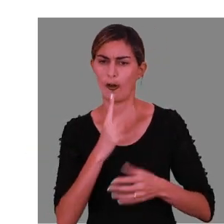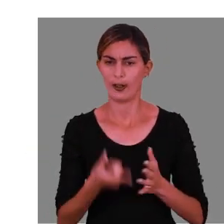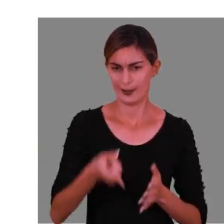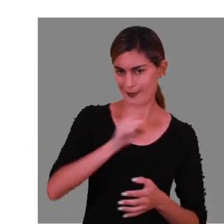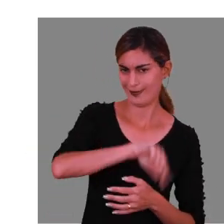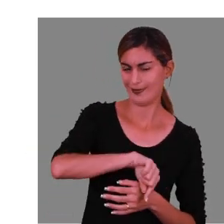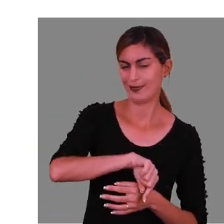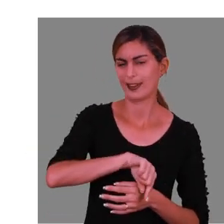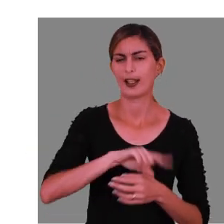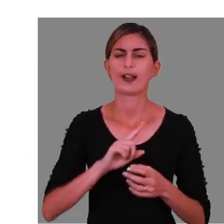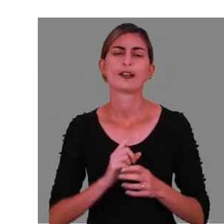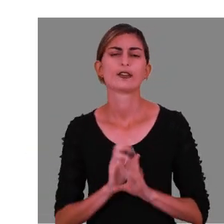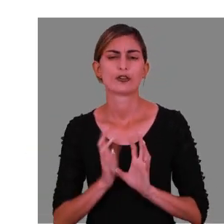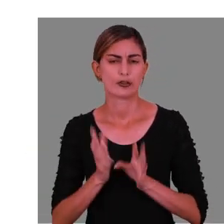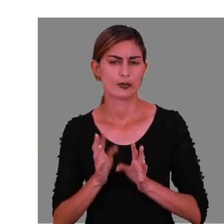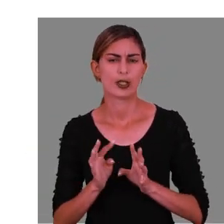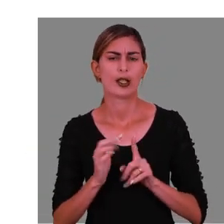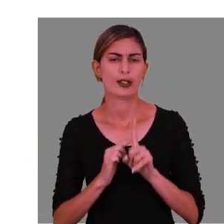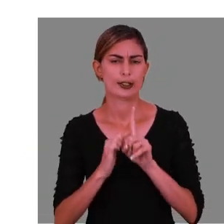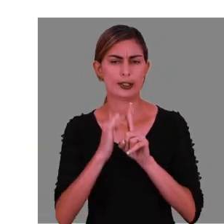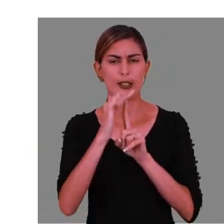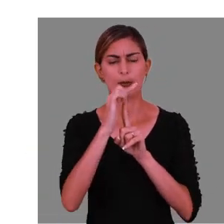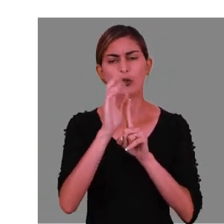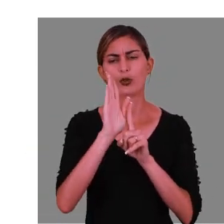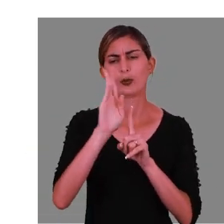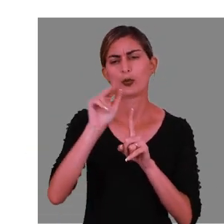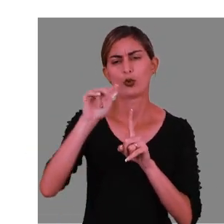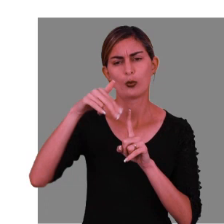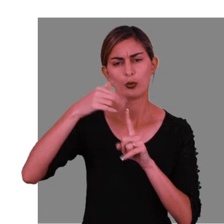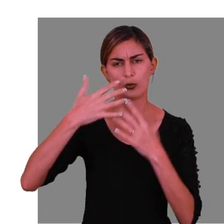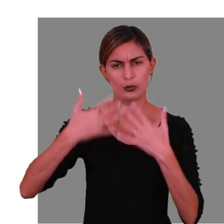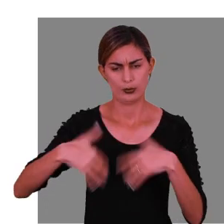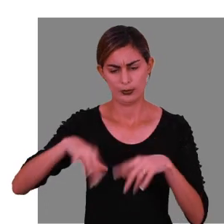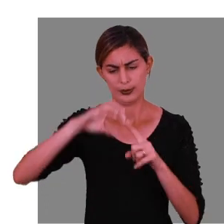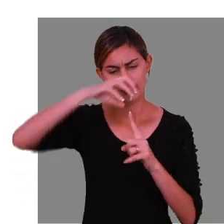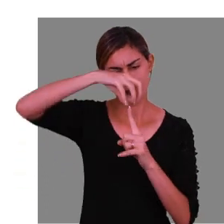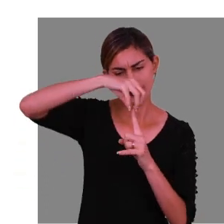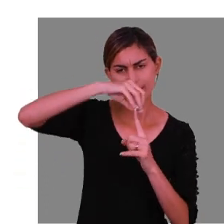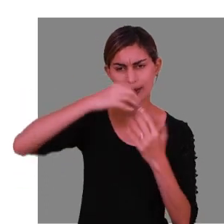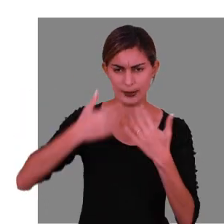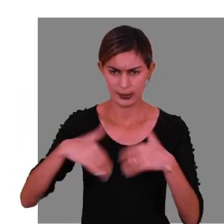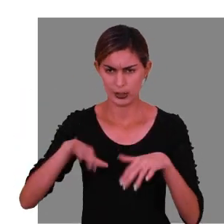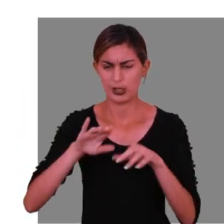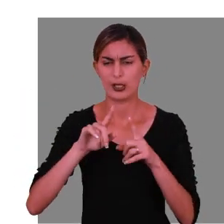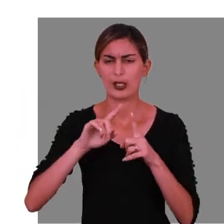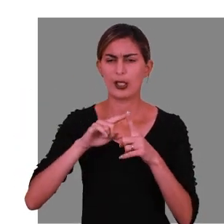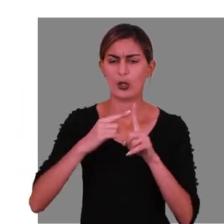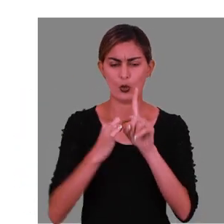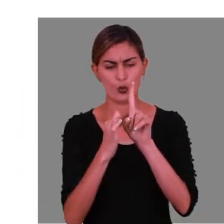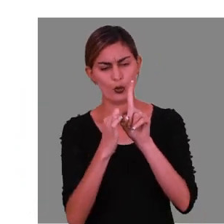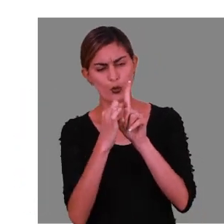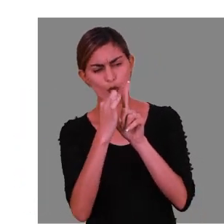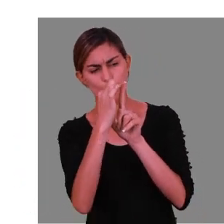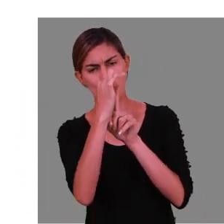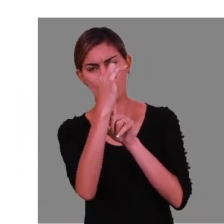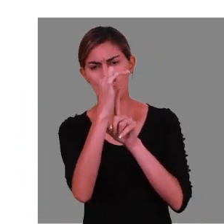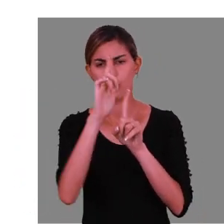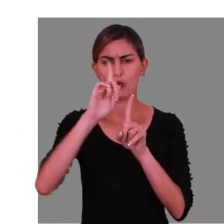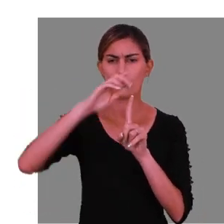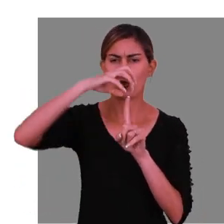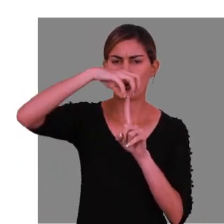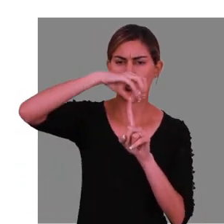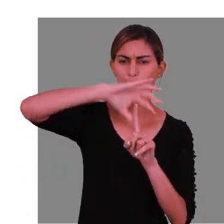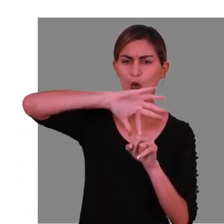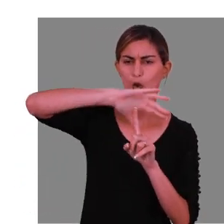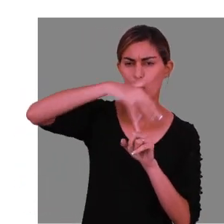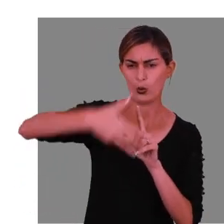conhecidos anteriormente, não é? Termômetro de bulbo natural e termômetro de globo. O que vai acrescentar para